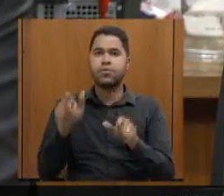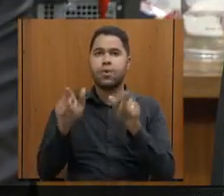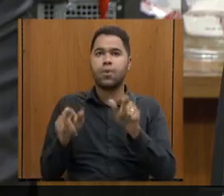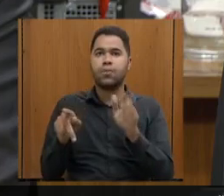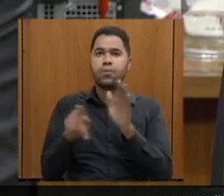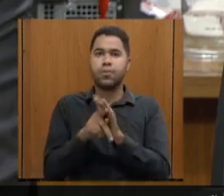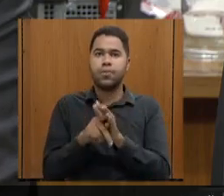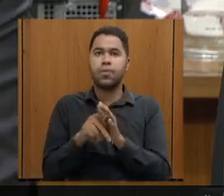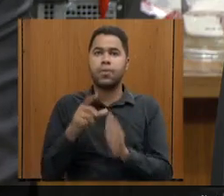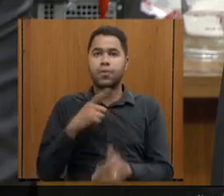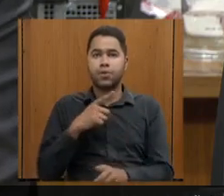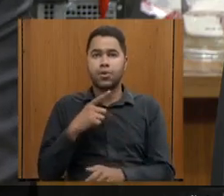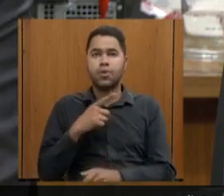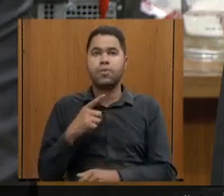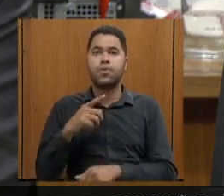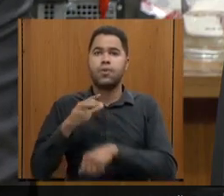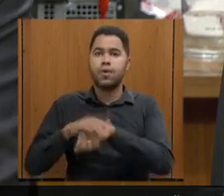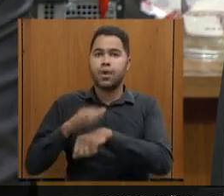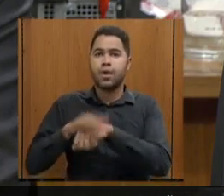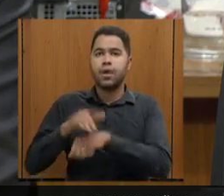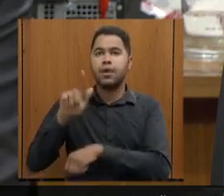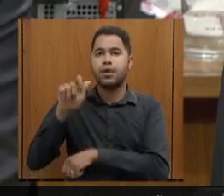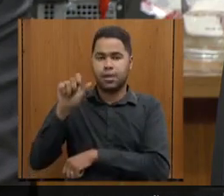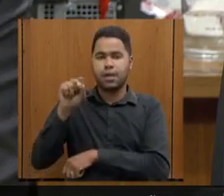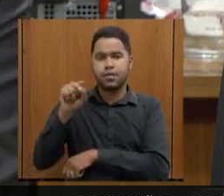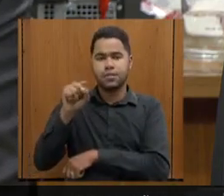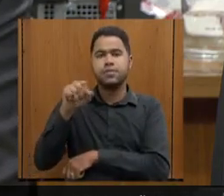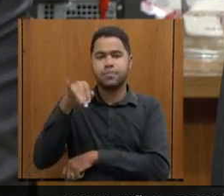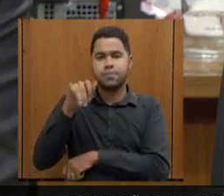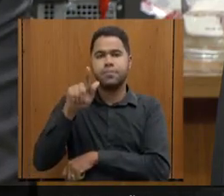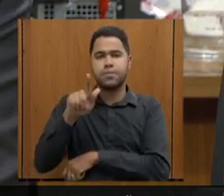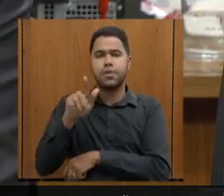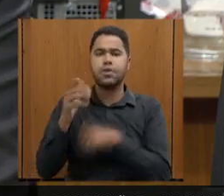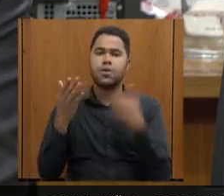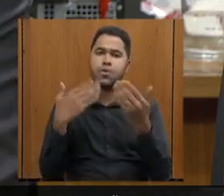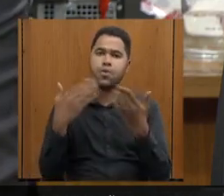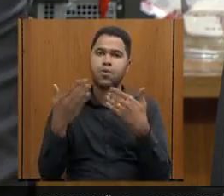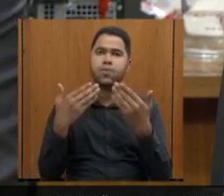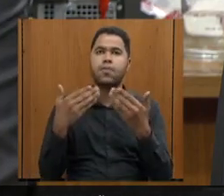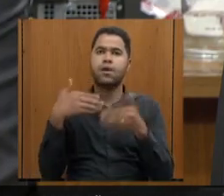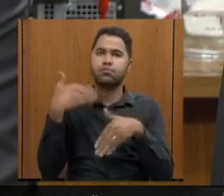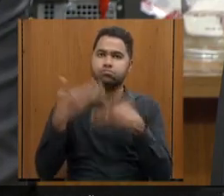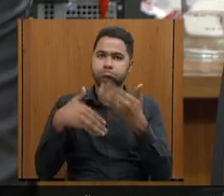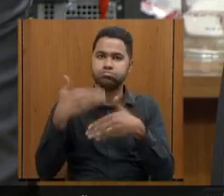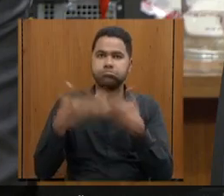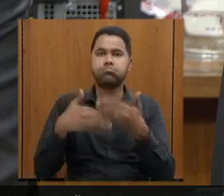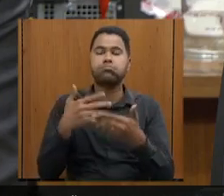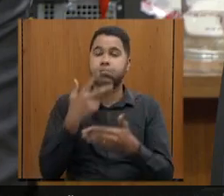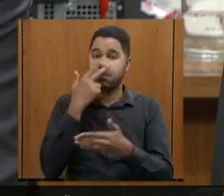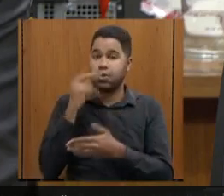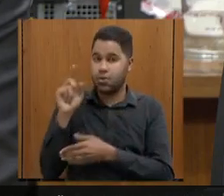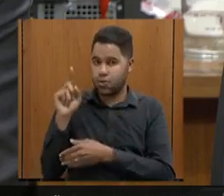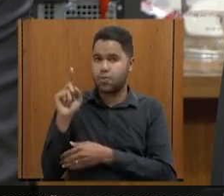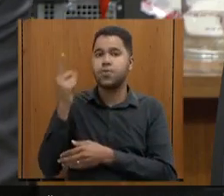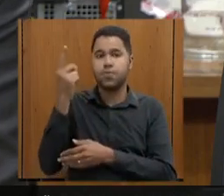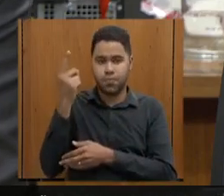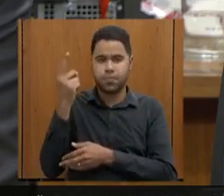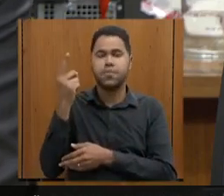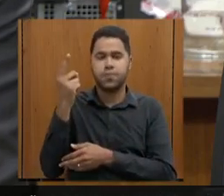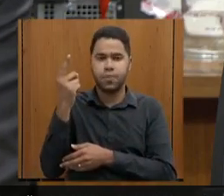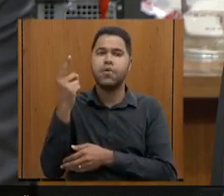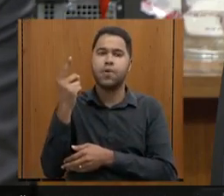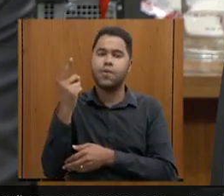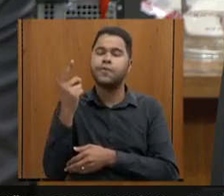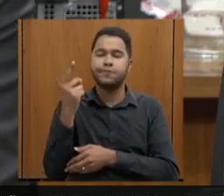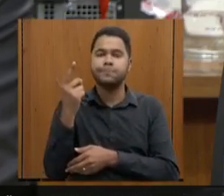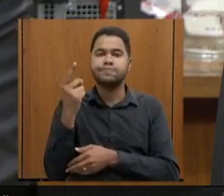Distrito Industrial já teve na própria gasmig já e a conversa tá bem adiantada Parece que vai ter o primeiro ponto de gás ali